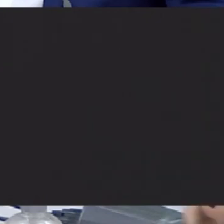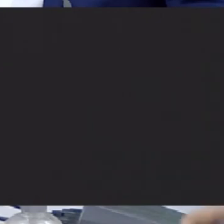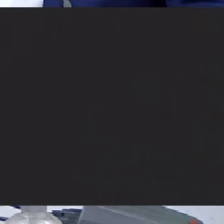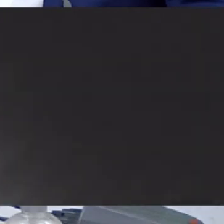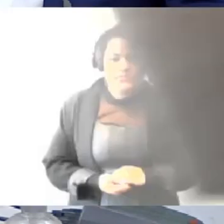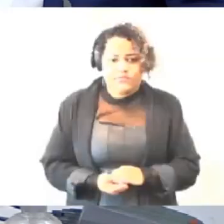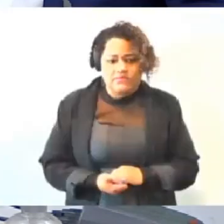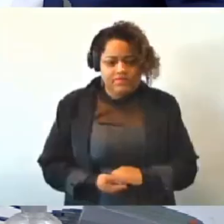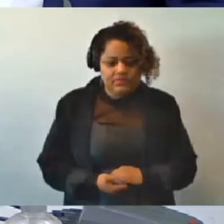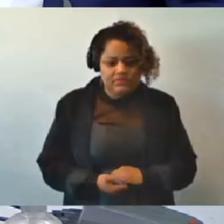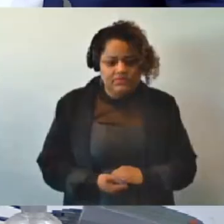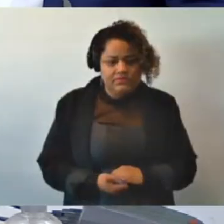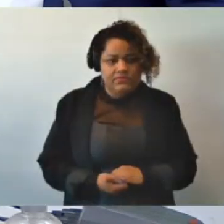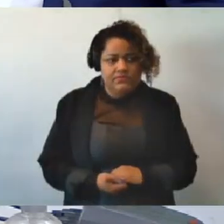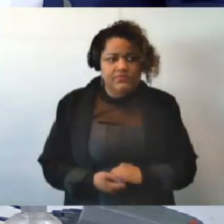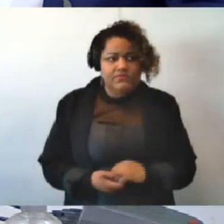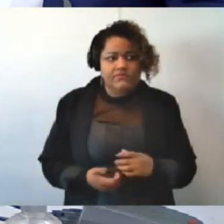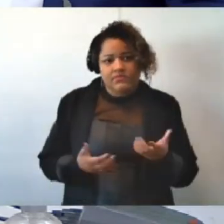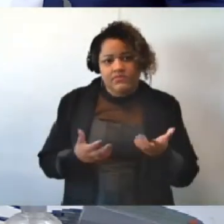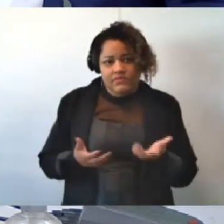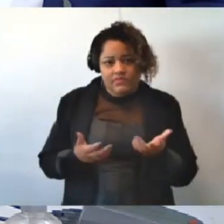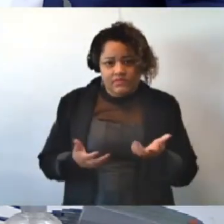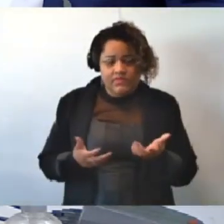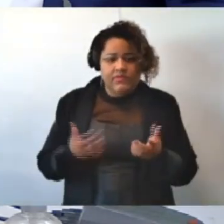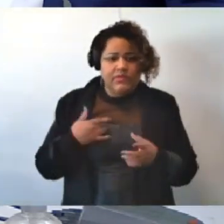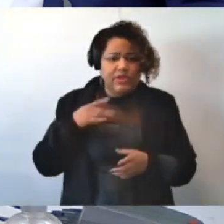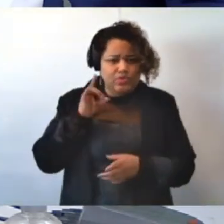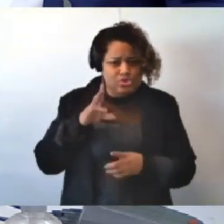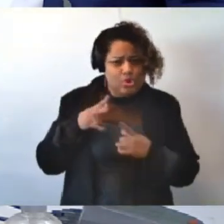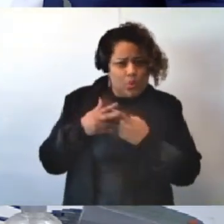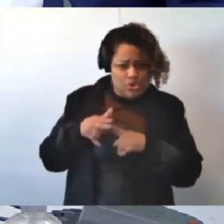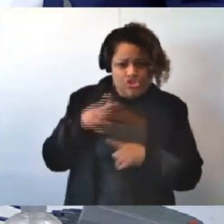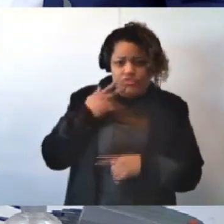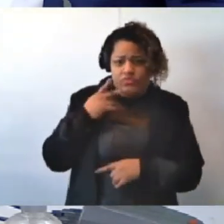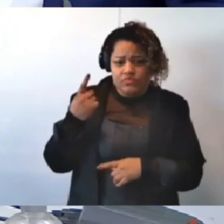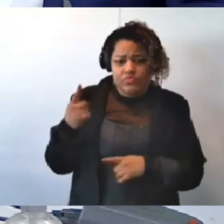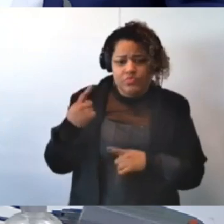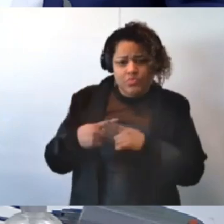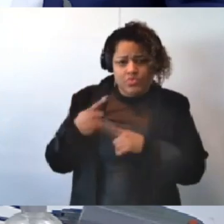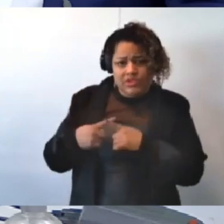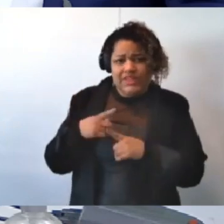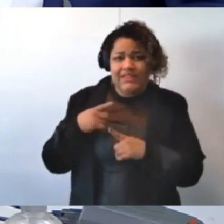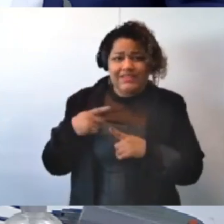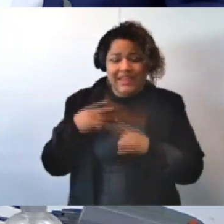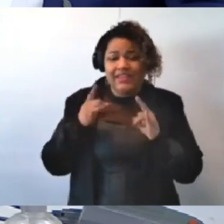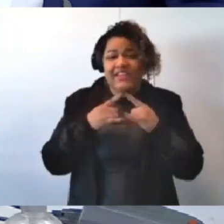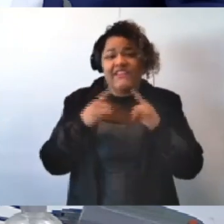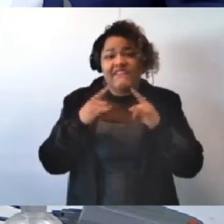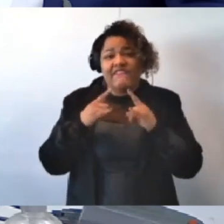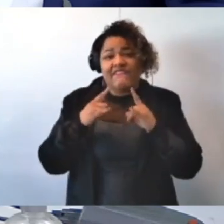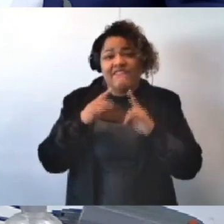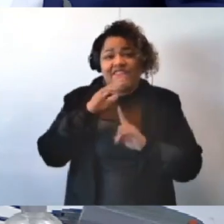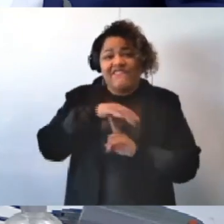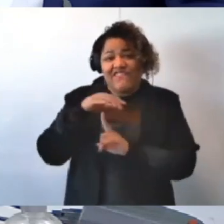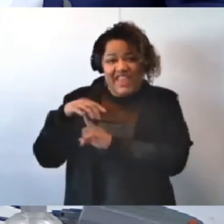falou que nas sextas-feiras e sábados, sextas-feiras, sábados e domingos, a rua Sapucaí fica